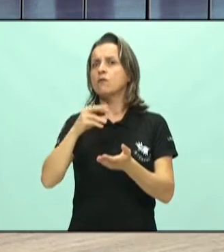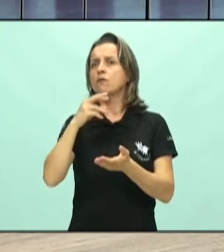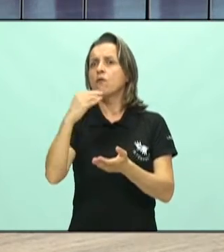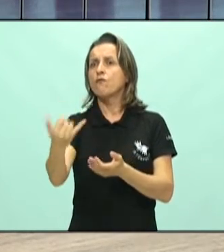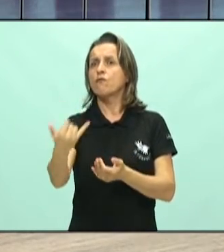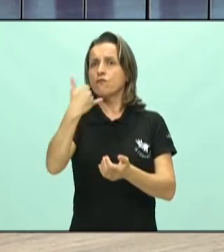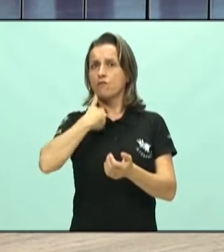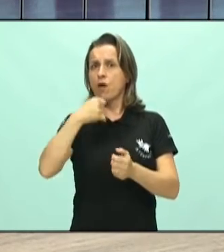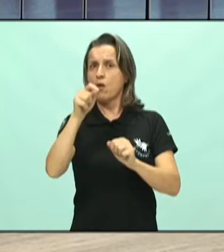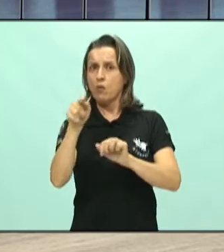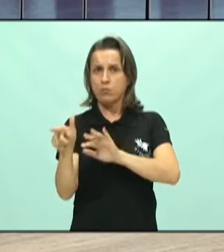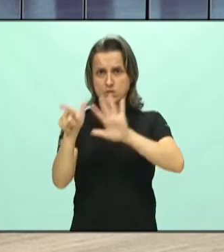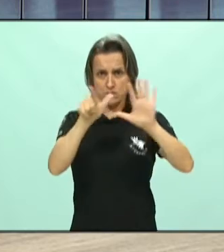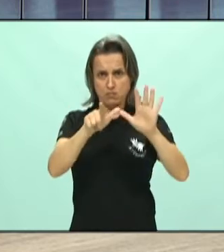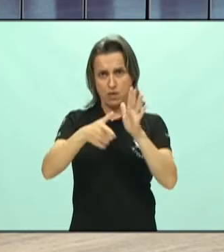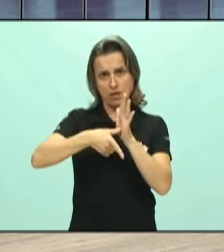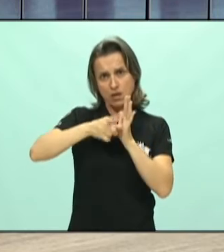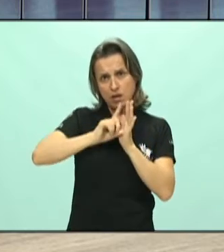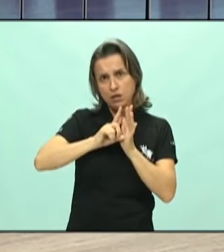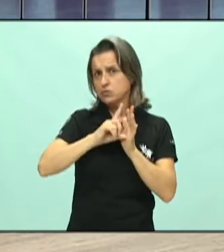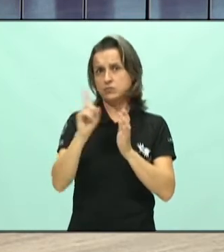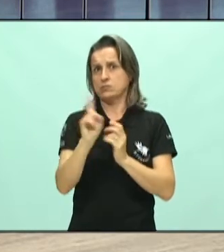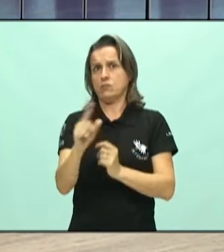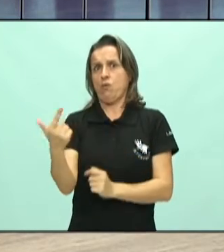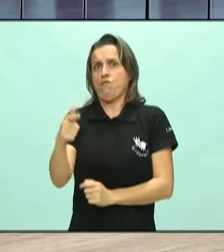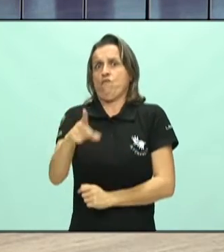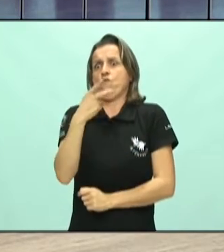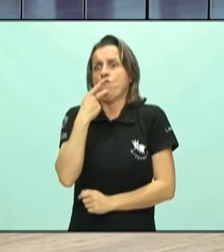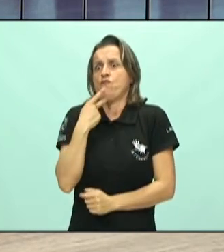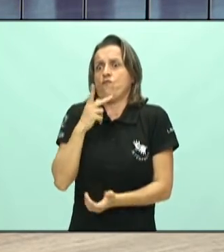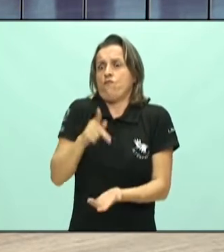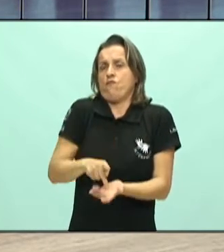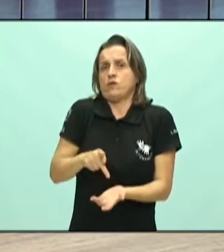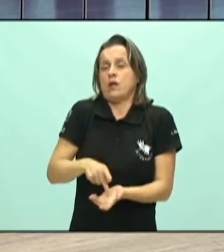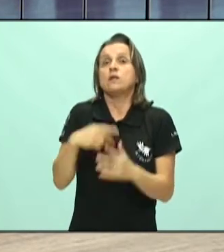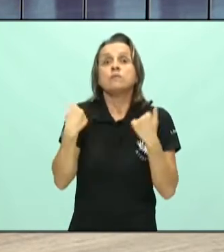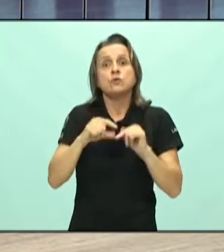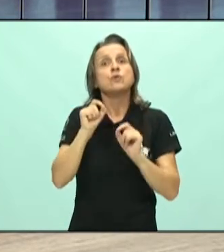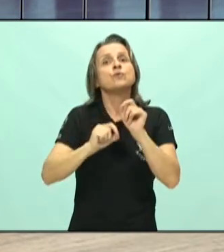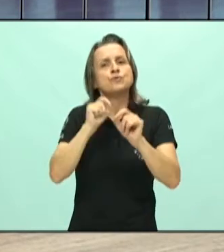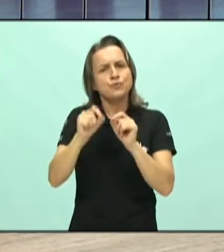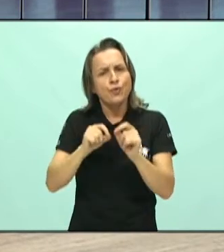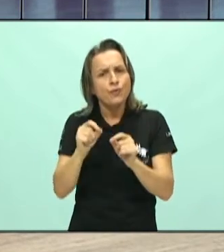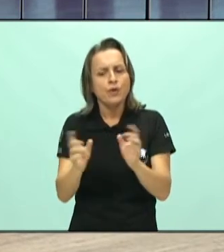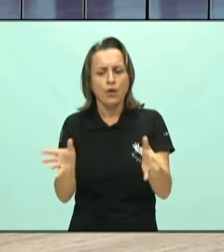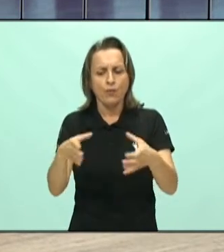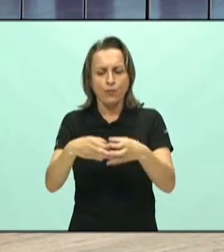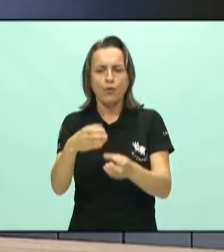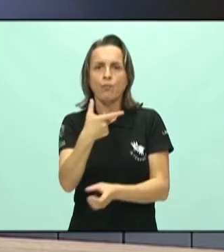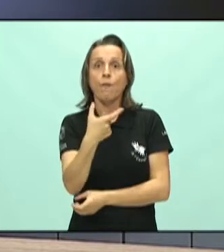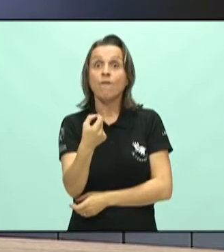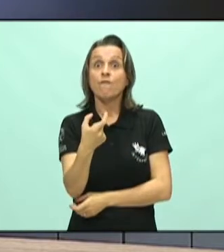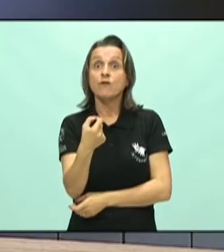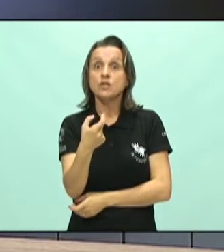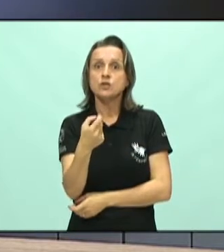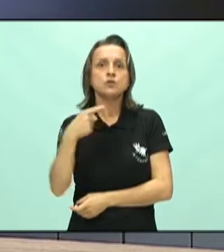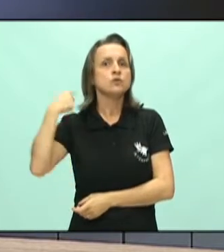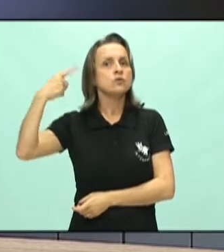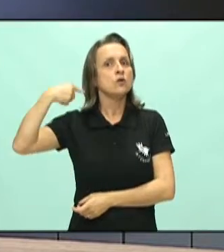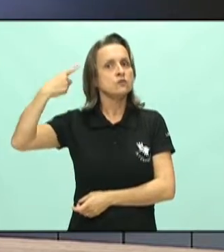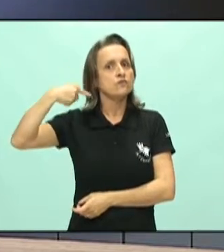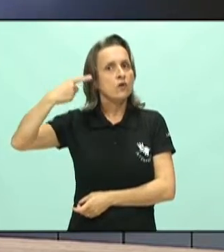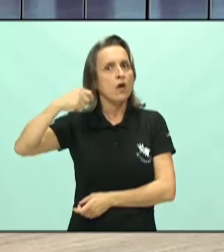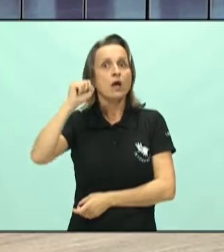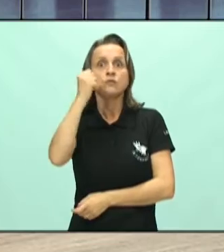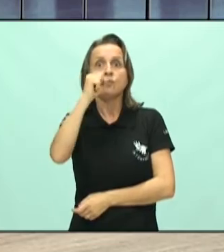se concretizou, foi necessário uma banca de 20 advogados tributaristas num período de 8 dias